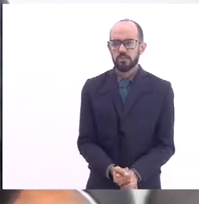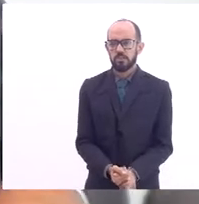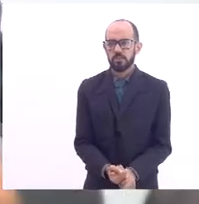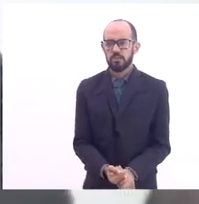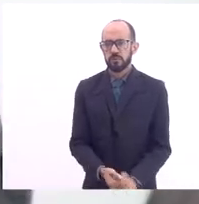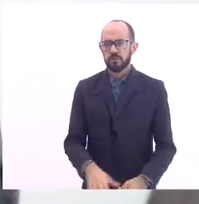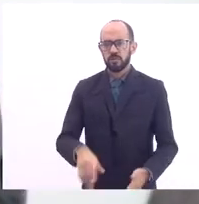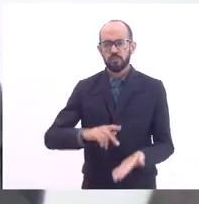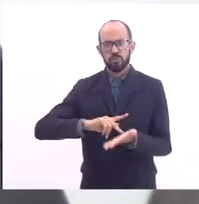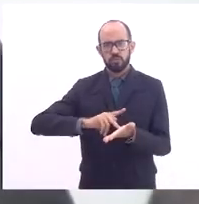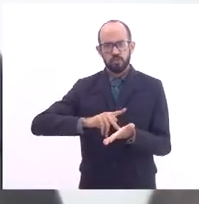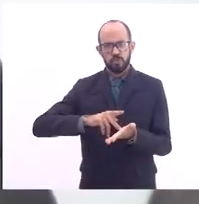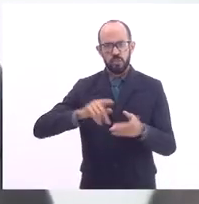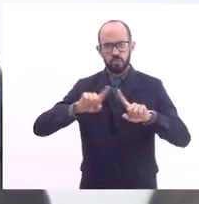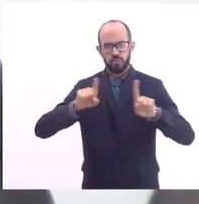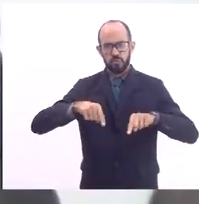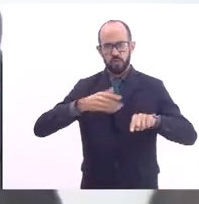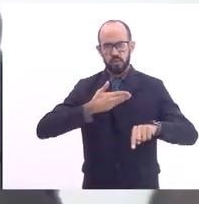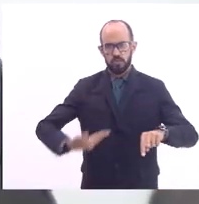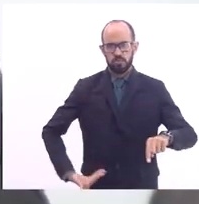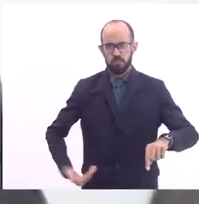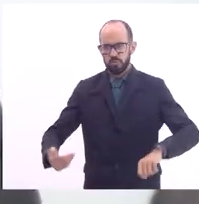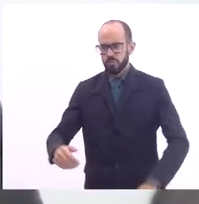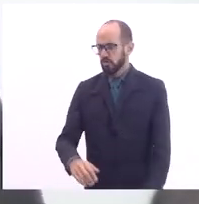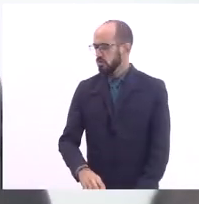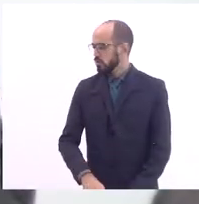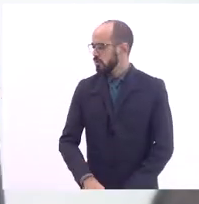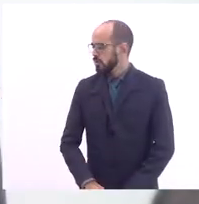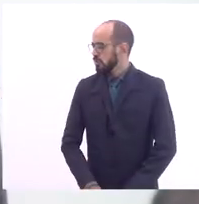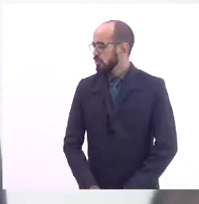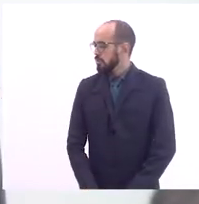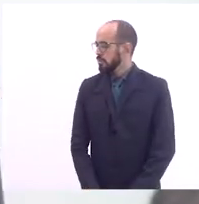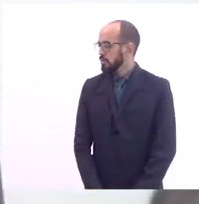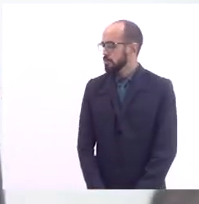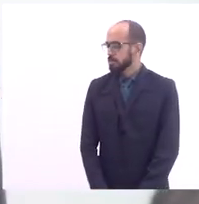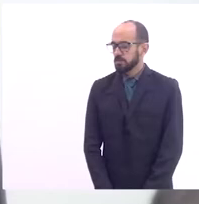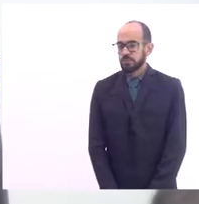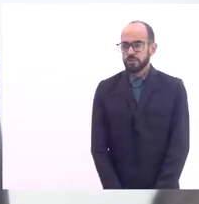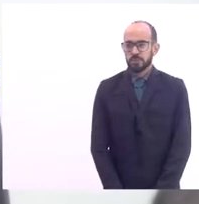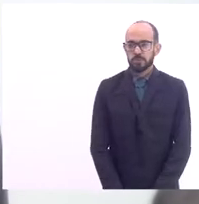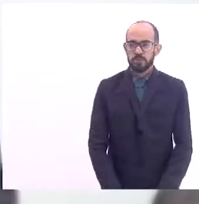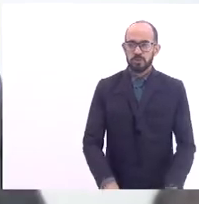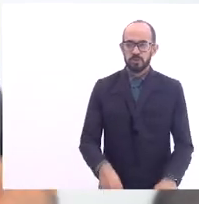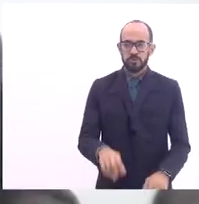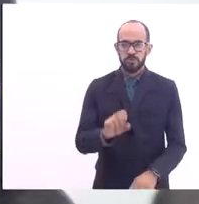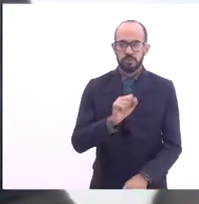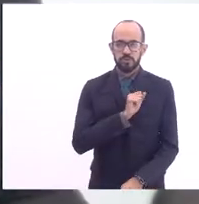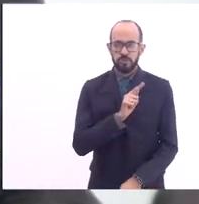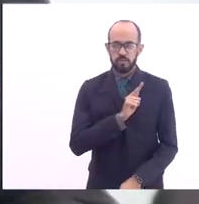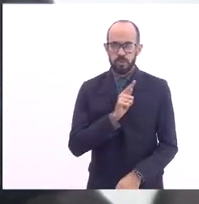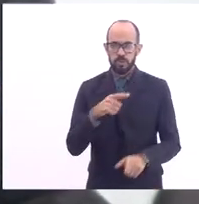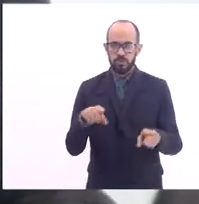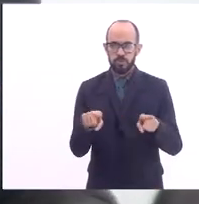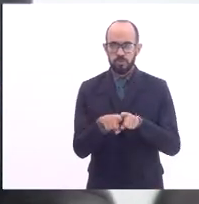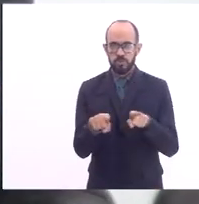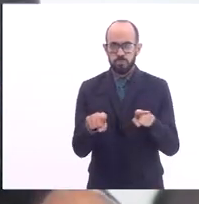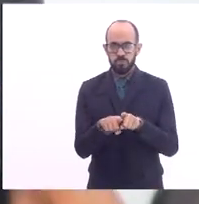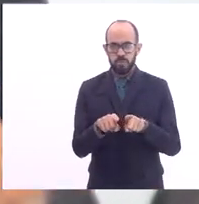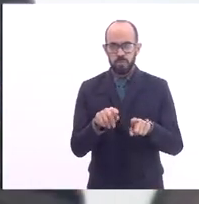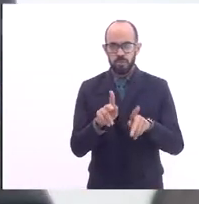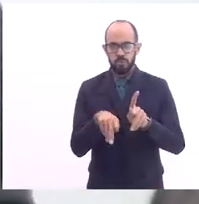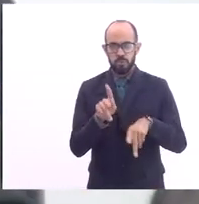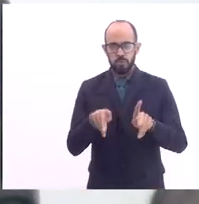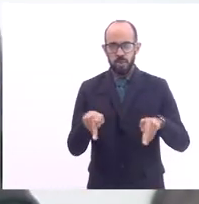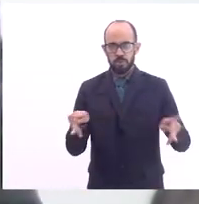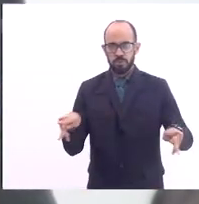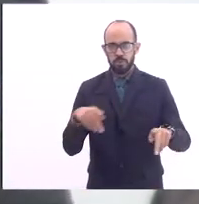Sindicato dos Servidores Públicos, e vem de São Gonçalo, onde também a população